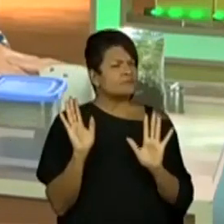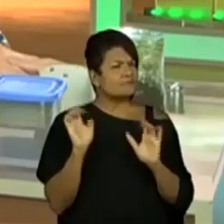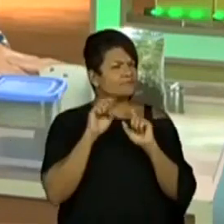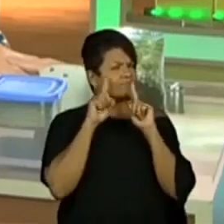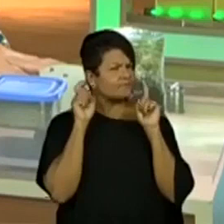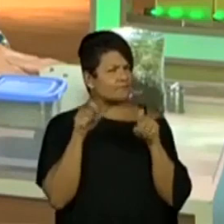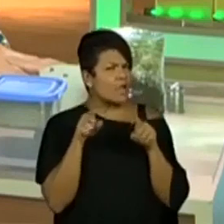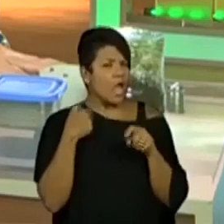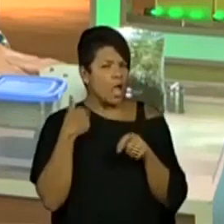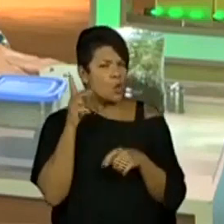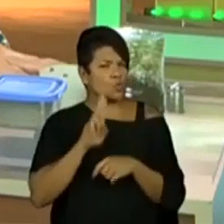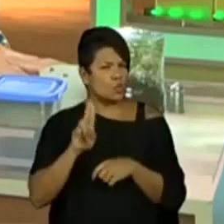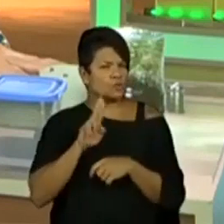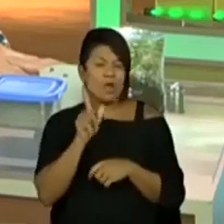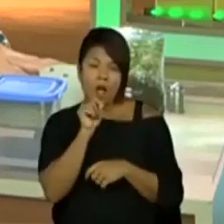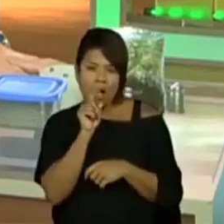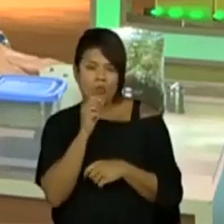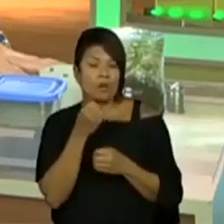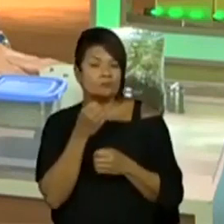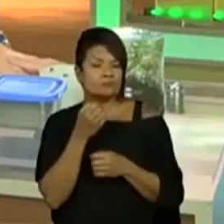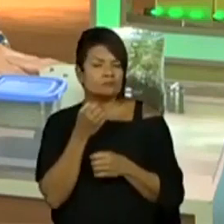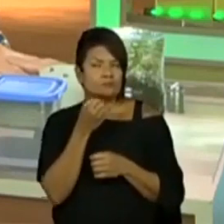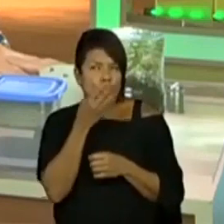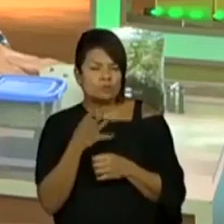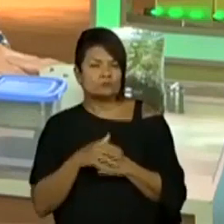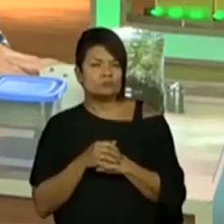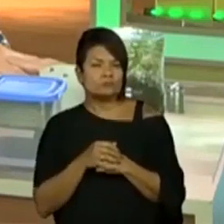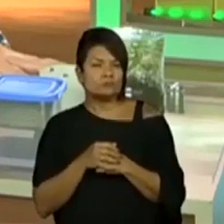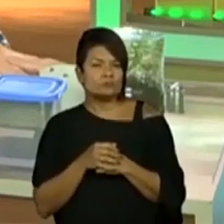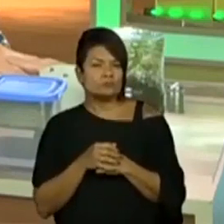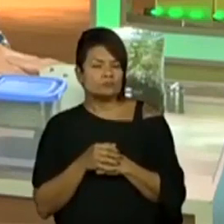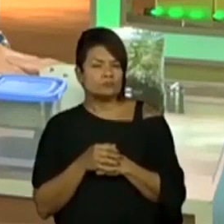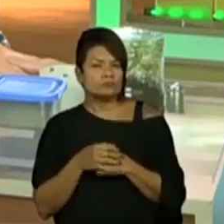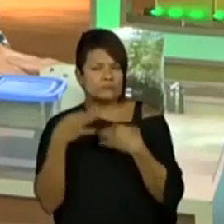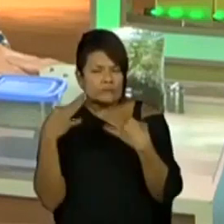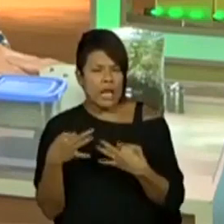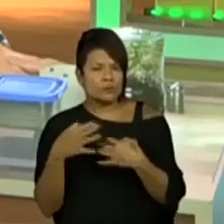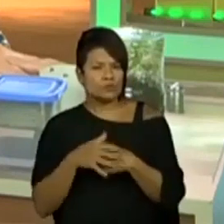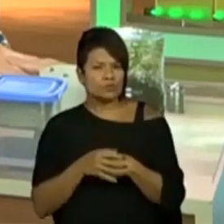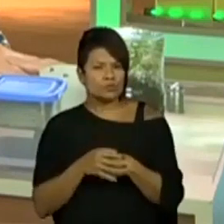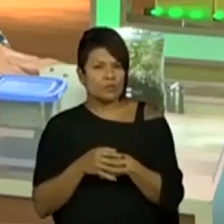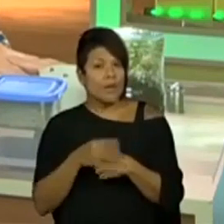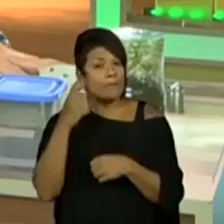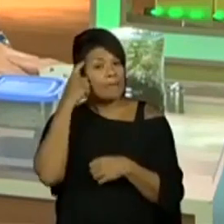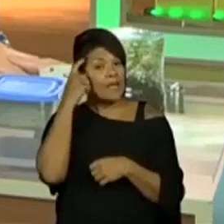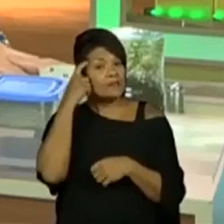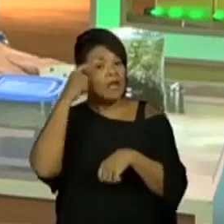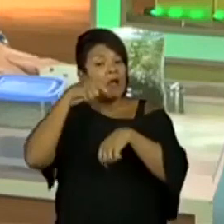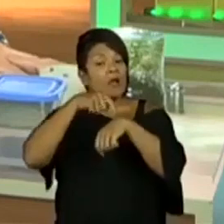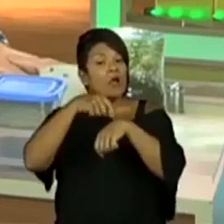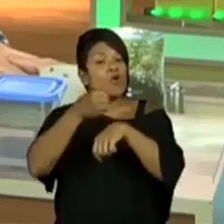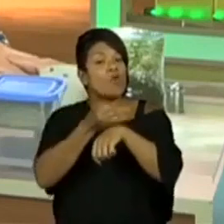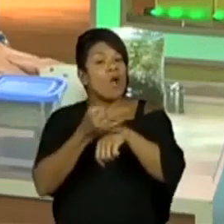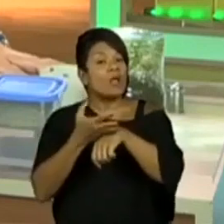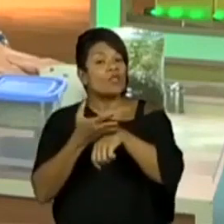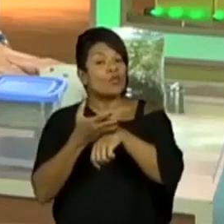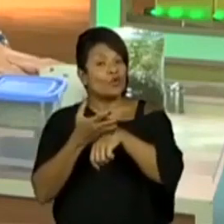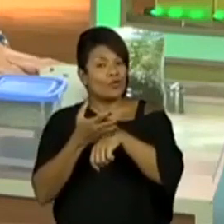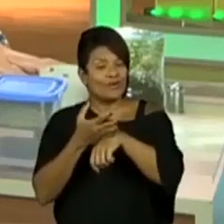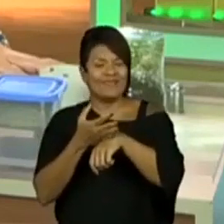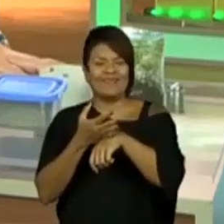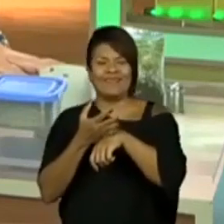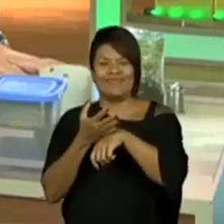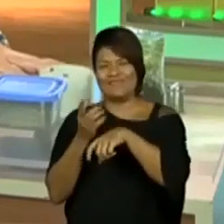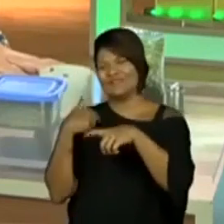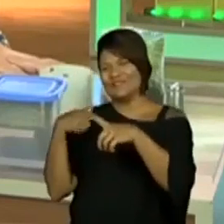esse recurso? Pense no tempo do banho, o chuveiro sempre aberto, não é para tomar banho de 1 minuto também e não tomar